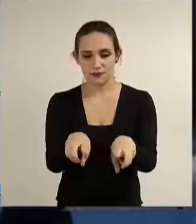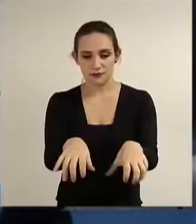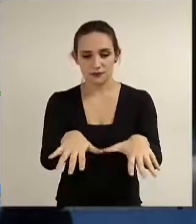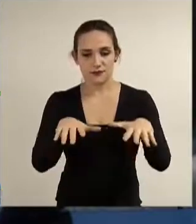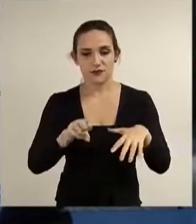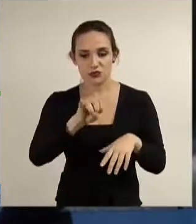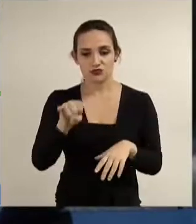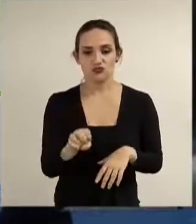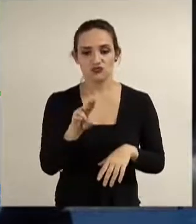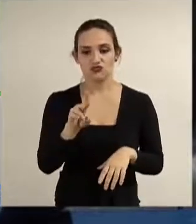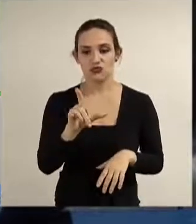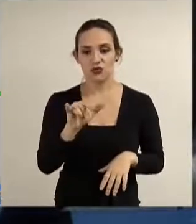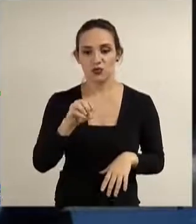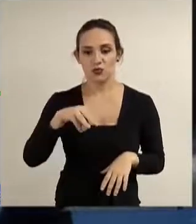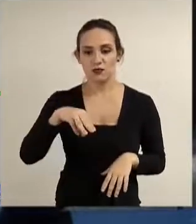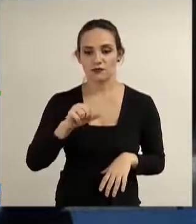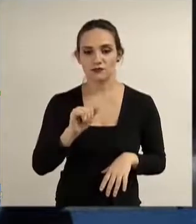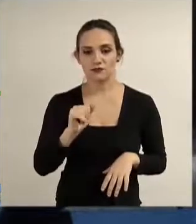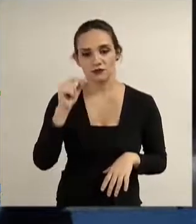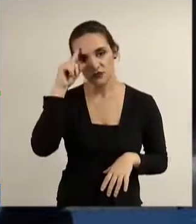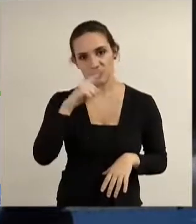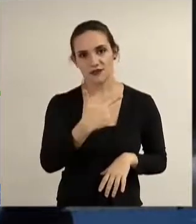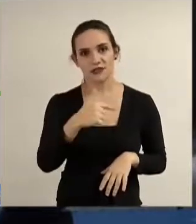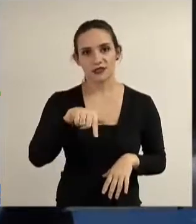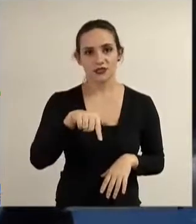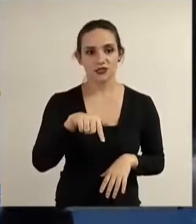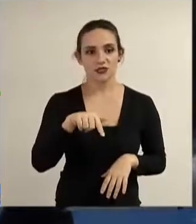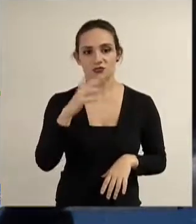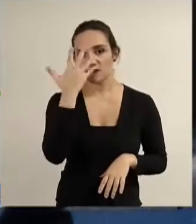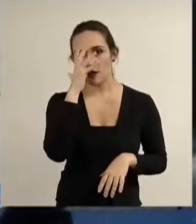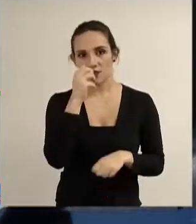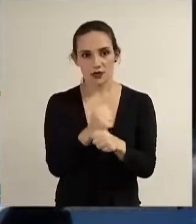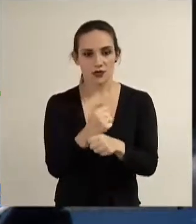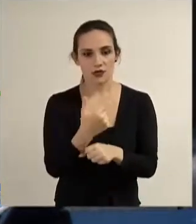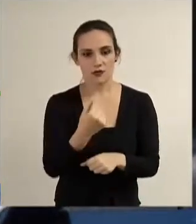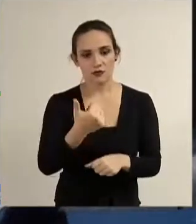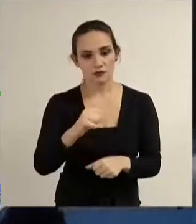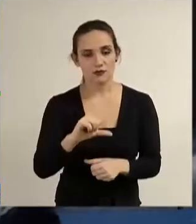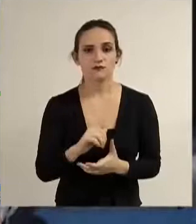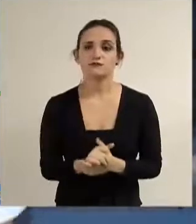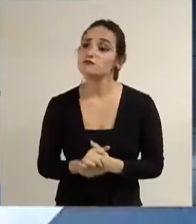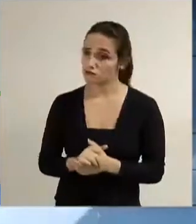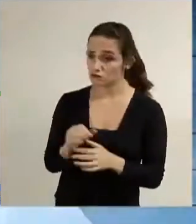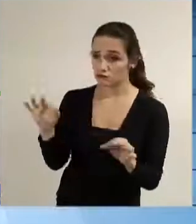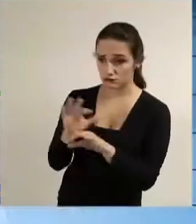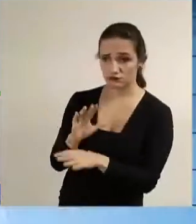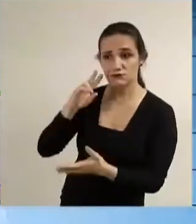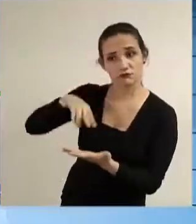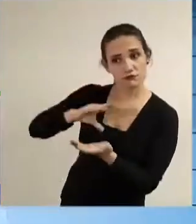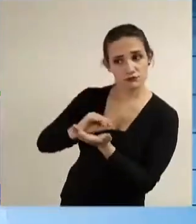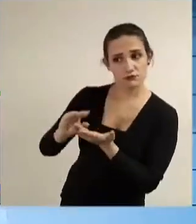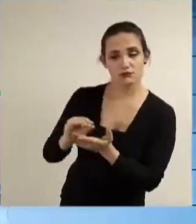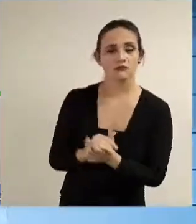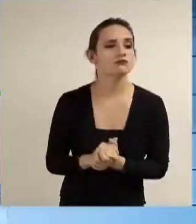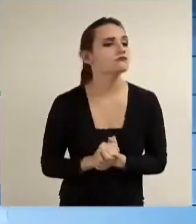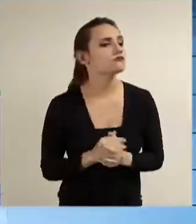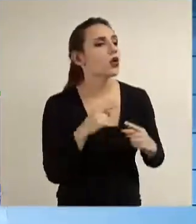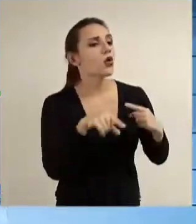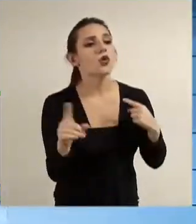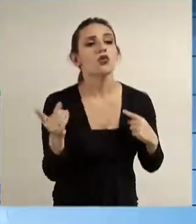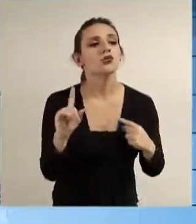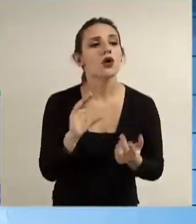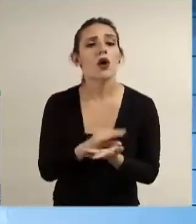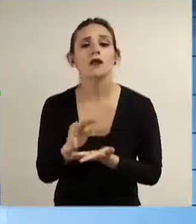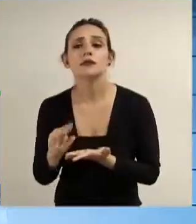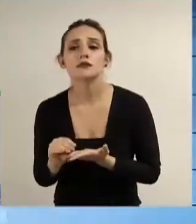Maia, 27 de fevereiro do ano de 2019. Foi lida a ata, senhor presidente. Em discussão, a ata que acaba